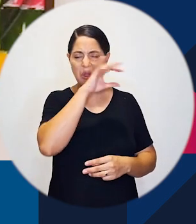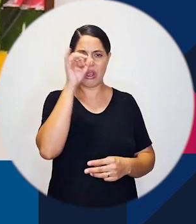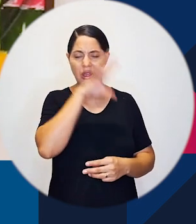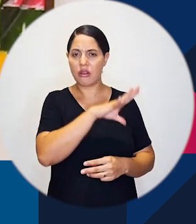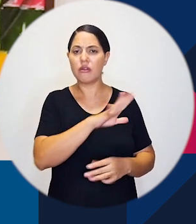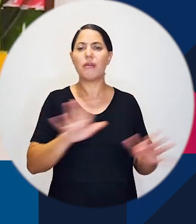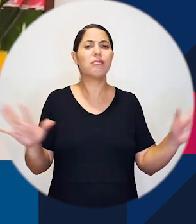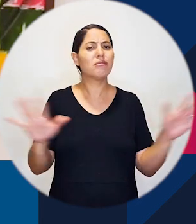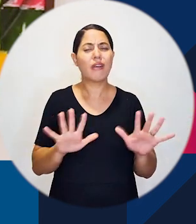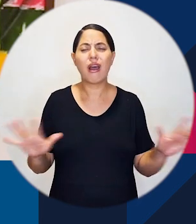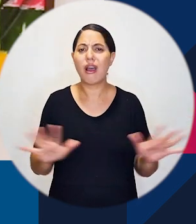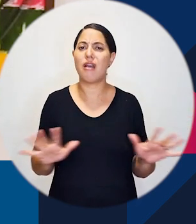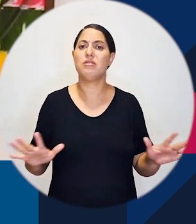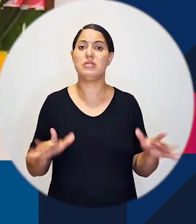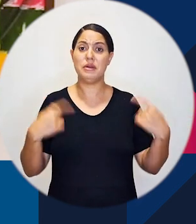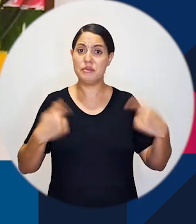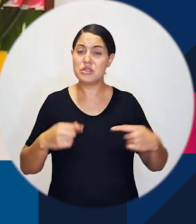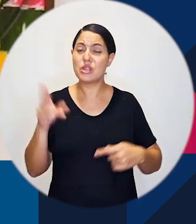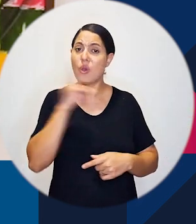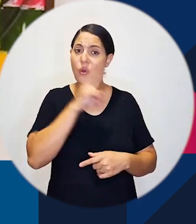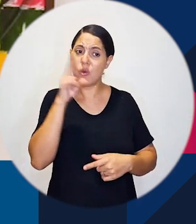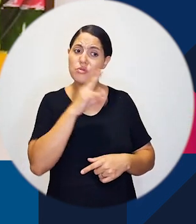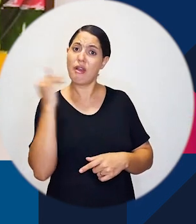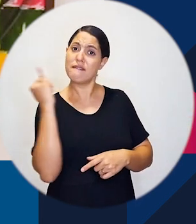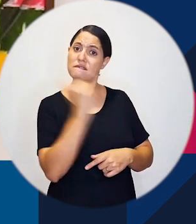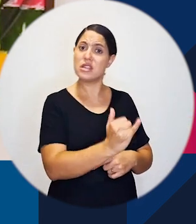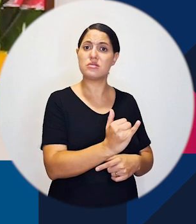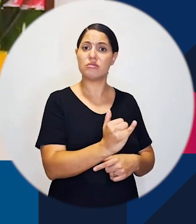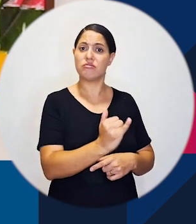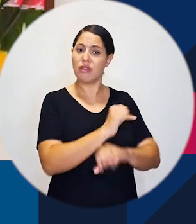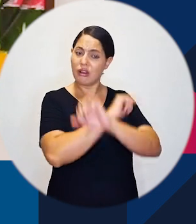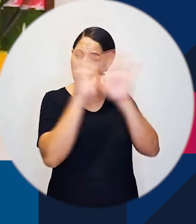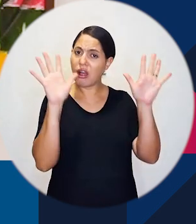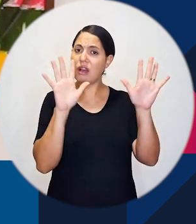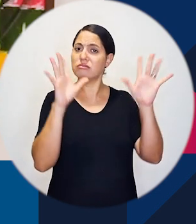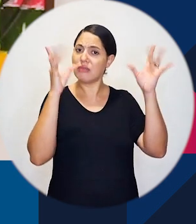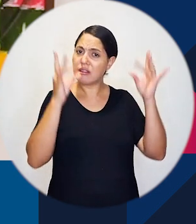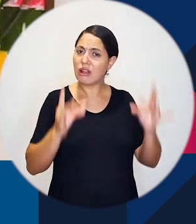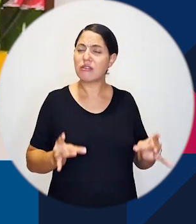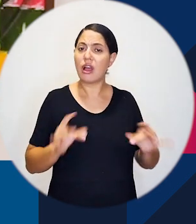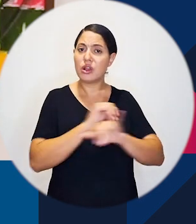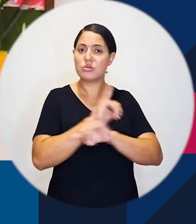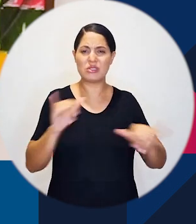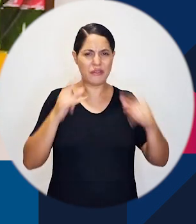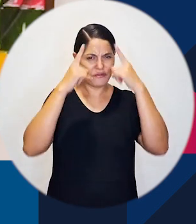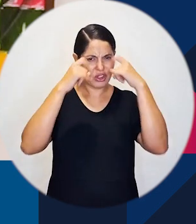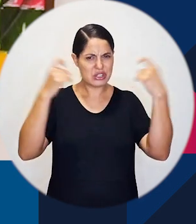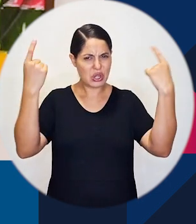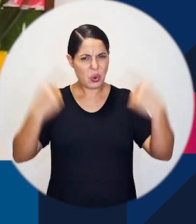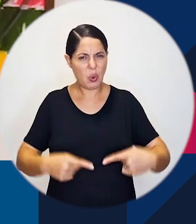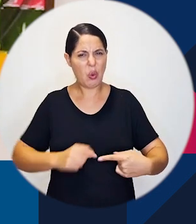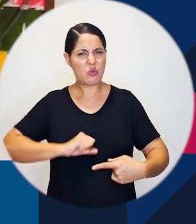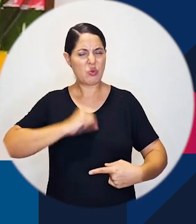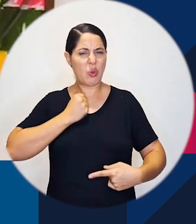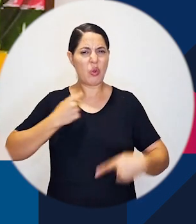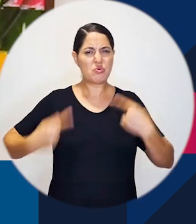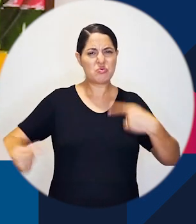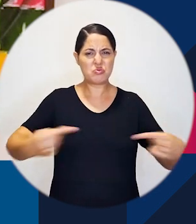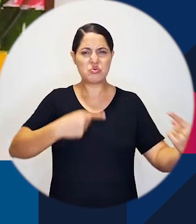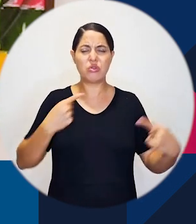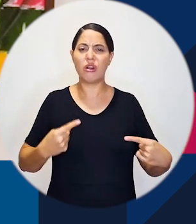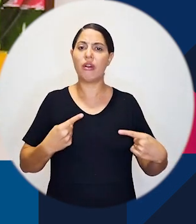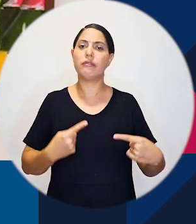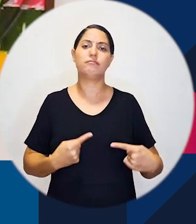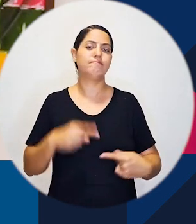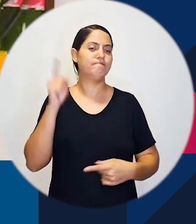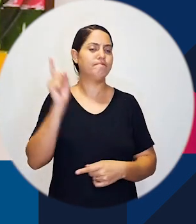Essas lideranças precisam, com urgência, mandar um recado claro para suas bases, reprovando a violência e o ódio político,